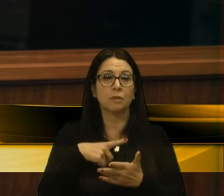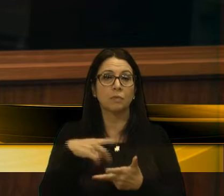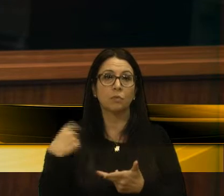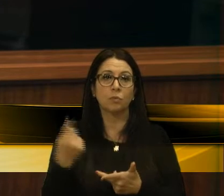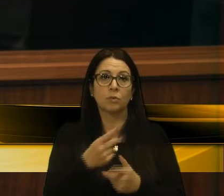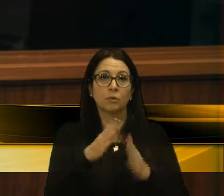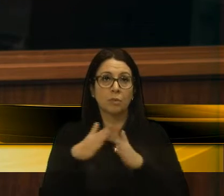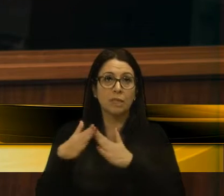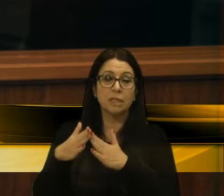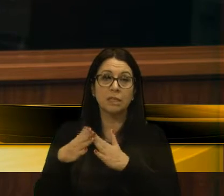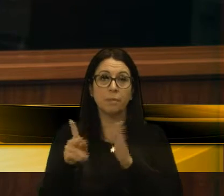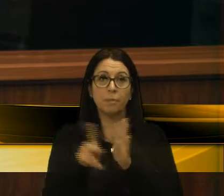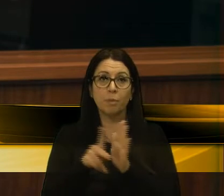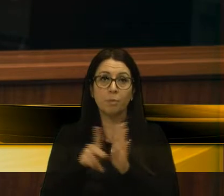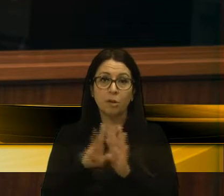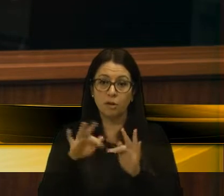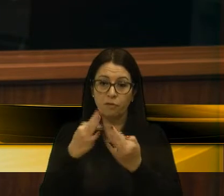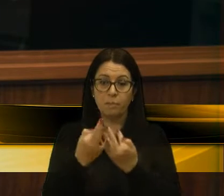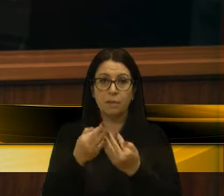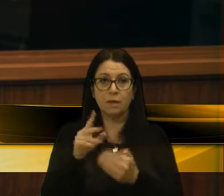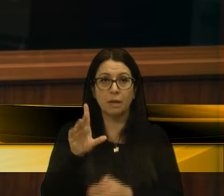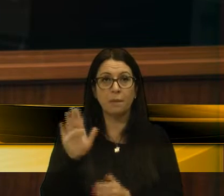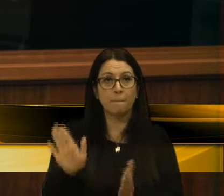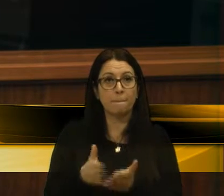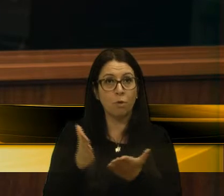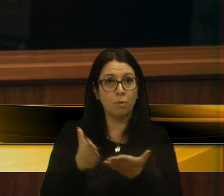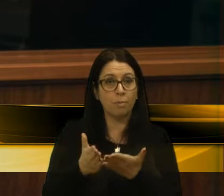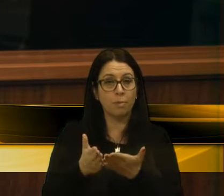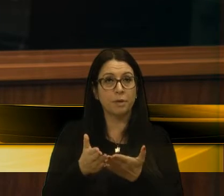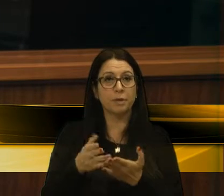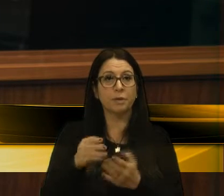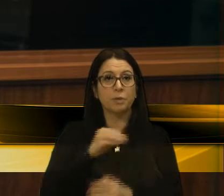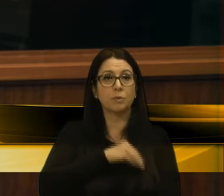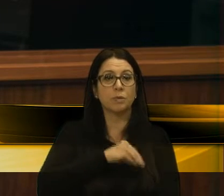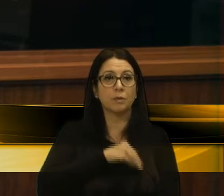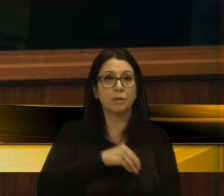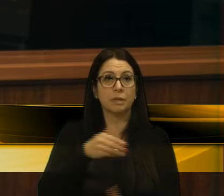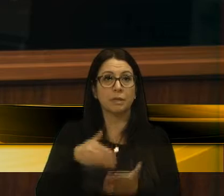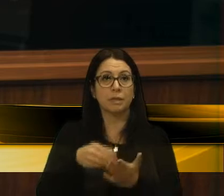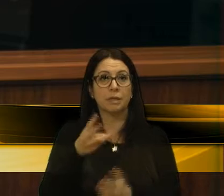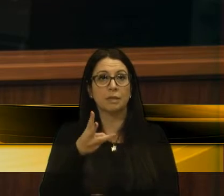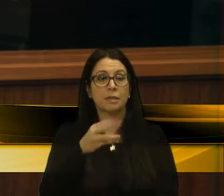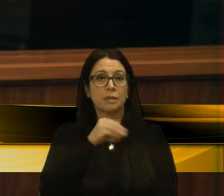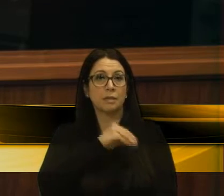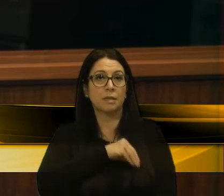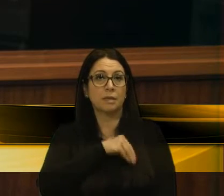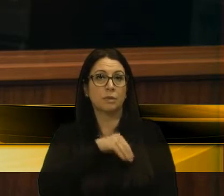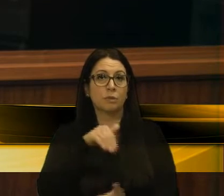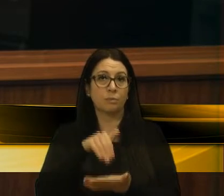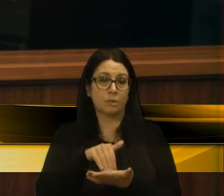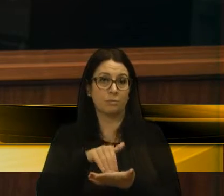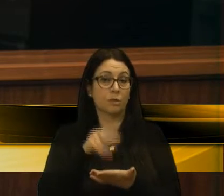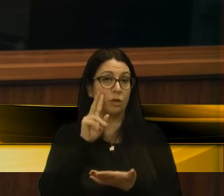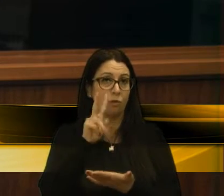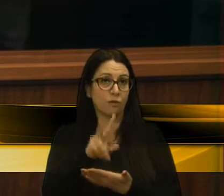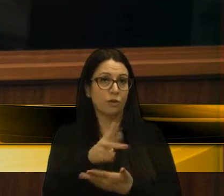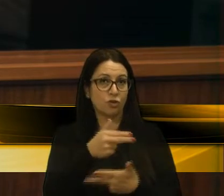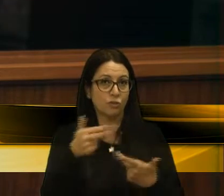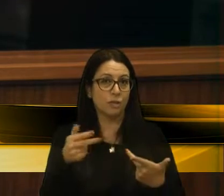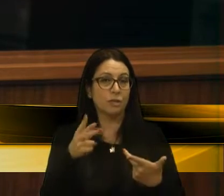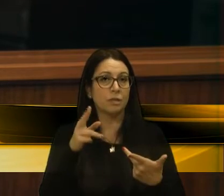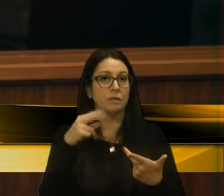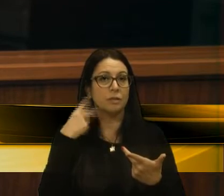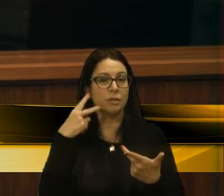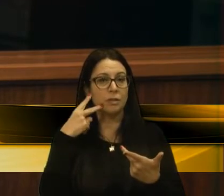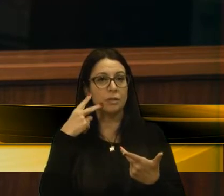habitacionais destinadas à família de baixa renda, na faixa de renda de até 3 salários mínimos. E aqui eu vejo, né, vários vereadores que foram